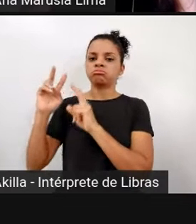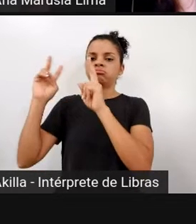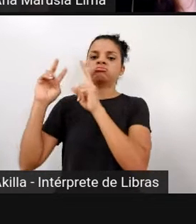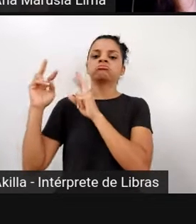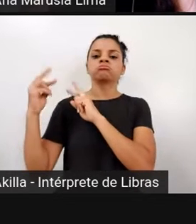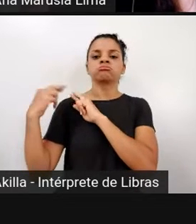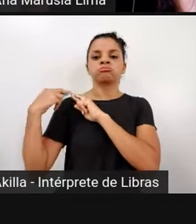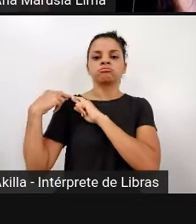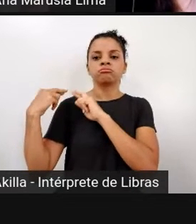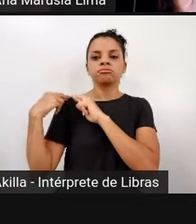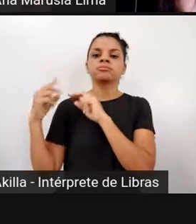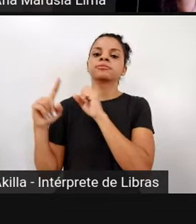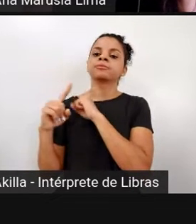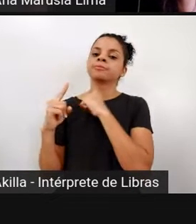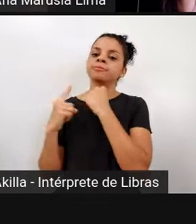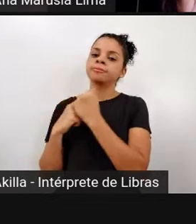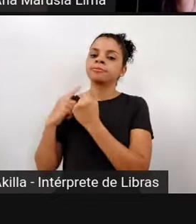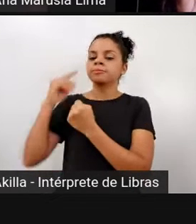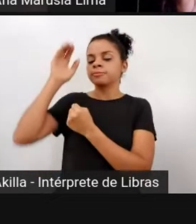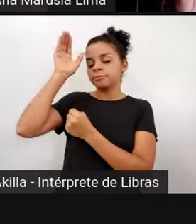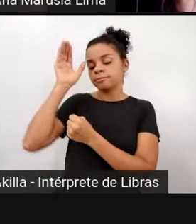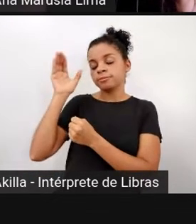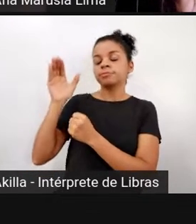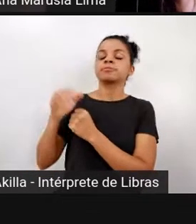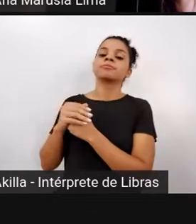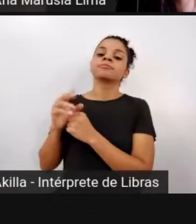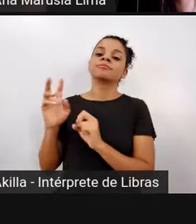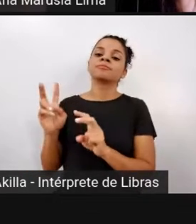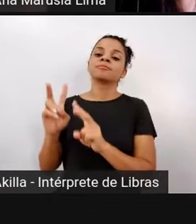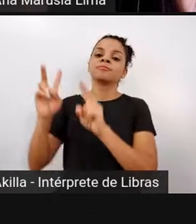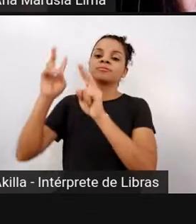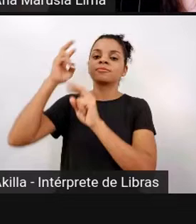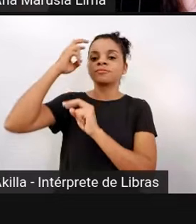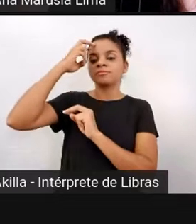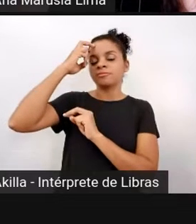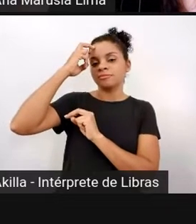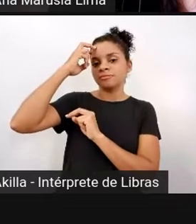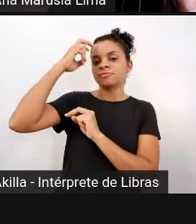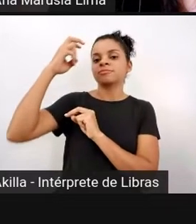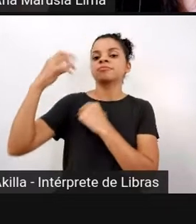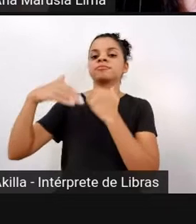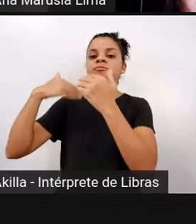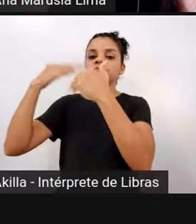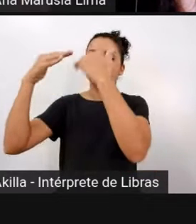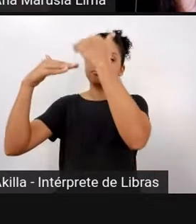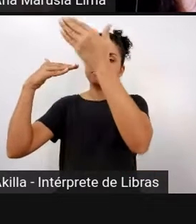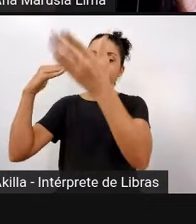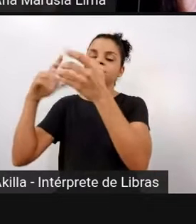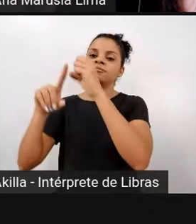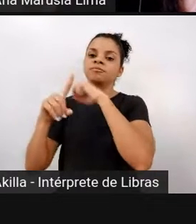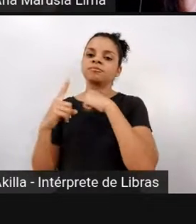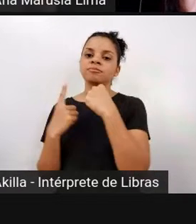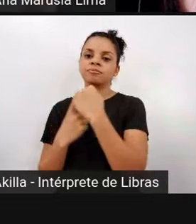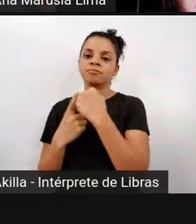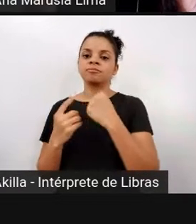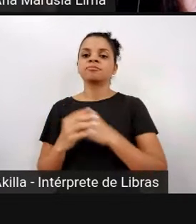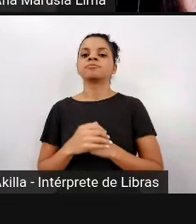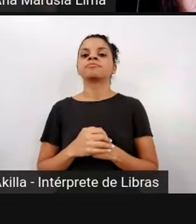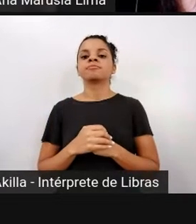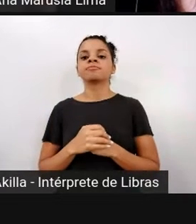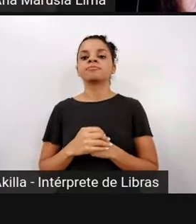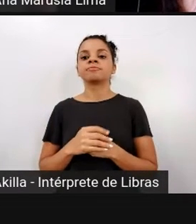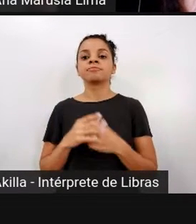social, cidadania e os valores culturais que são argamassa de coesão social. Então, o jornalismo